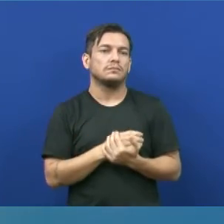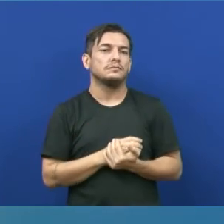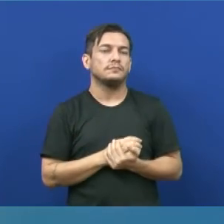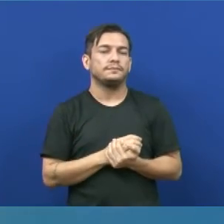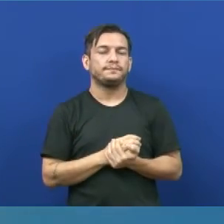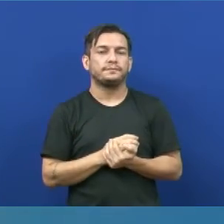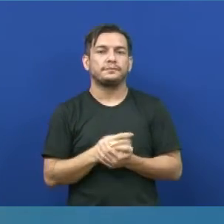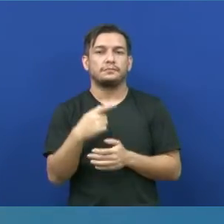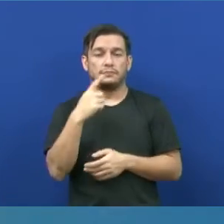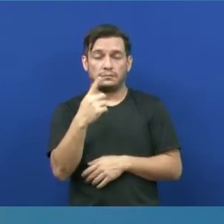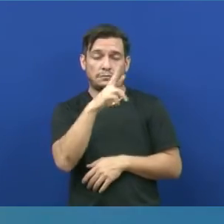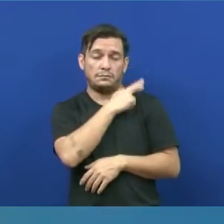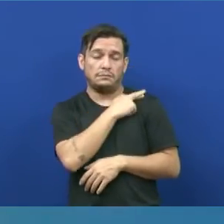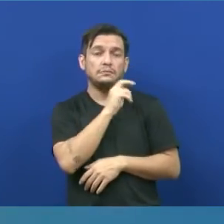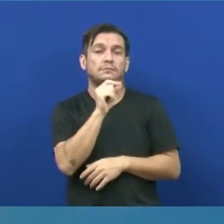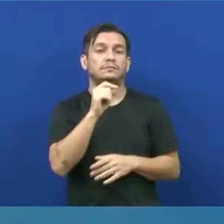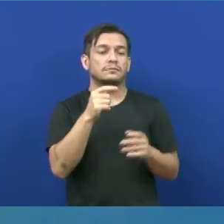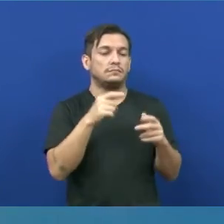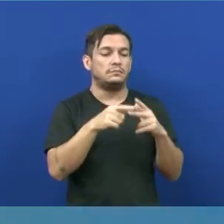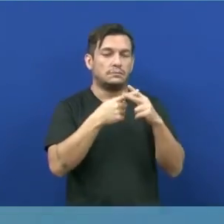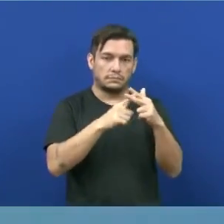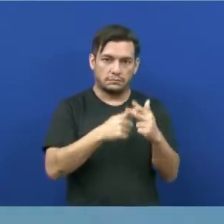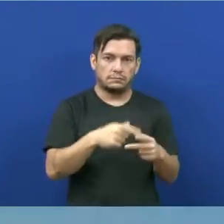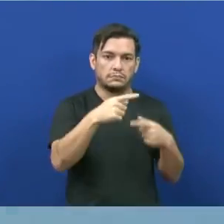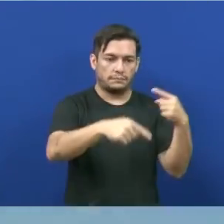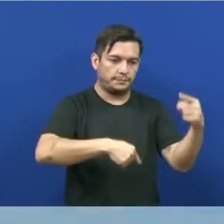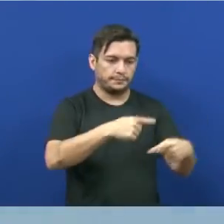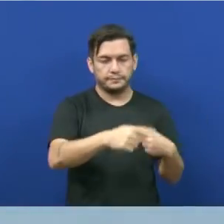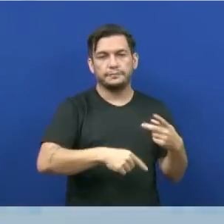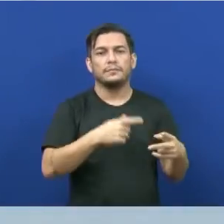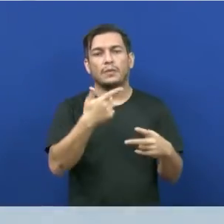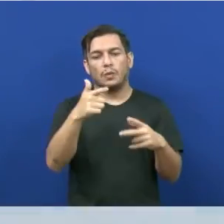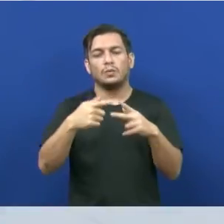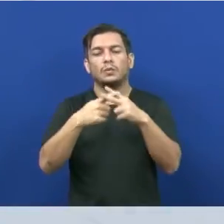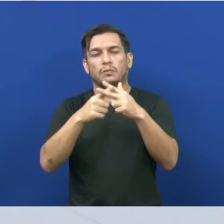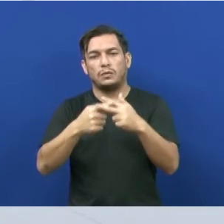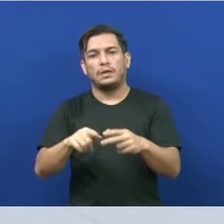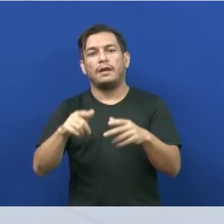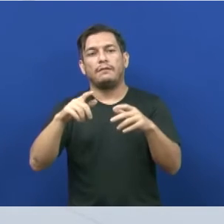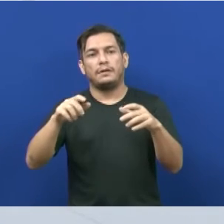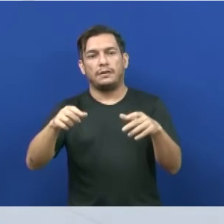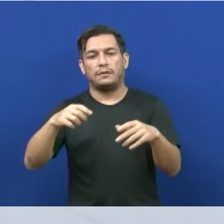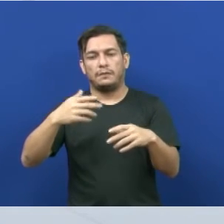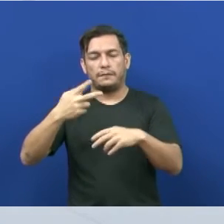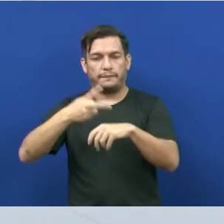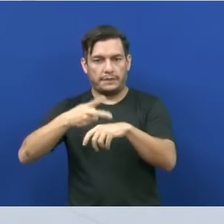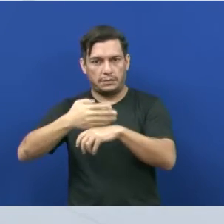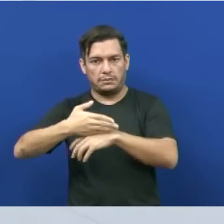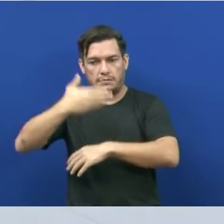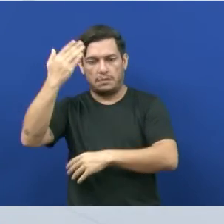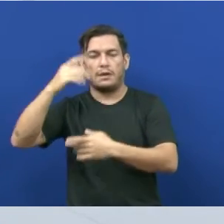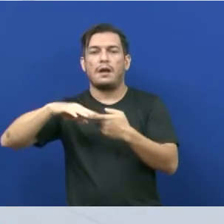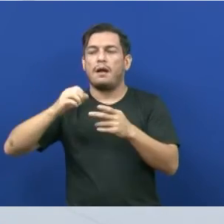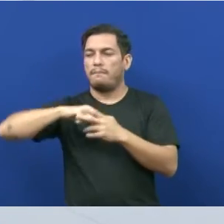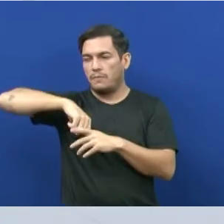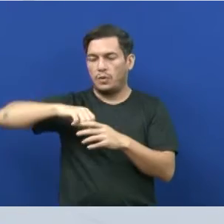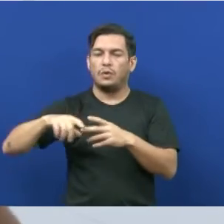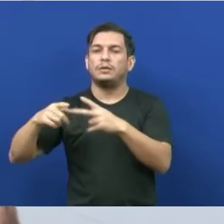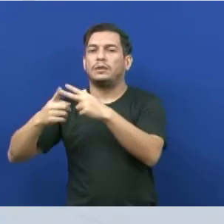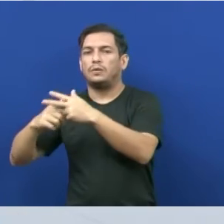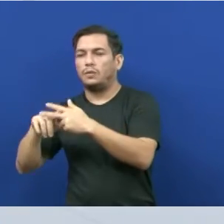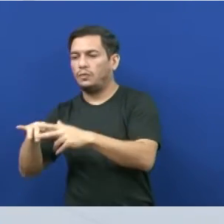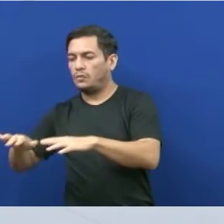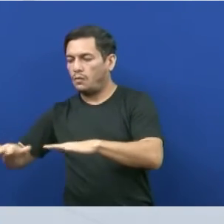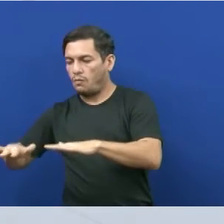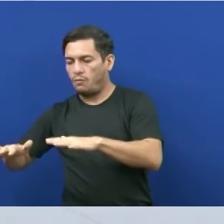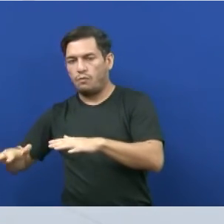ia ser responsável apenas por parafusar os pneus, o outro montava apenas o painel, e lá na frente o outro montava apenas o motor. E ao